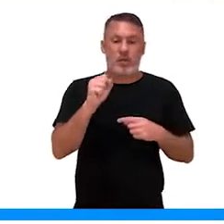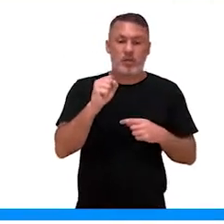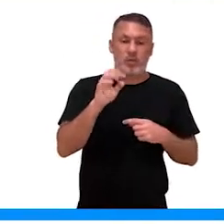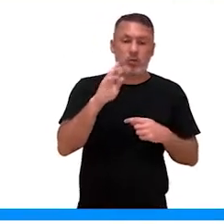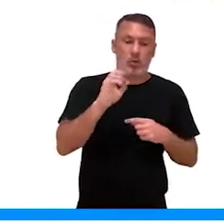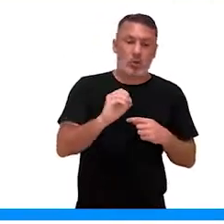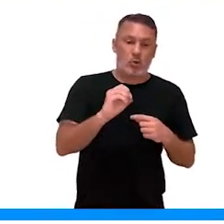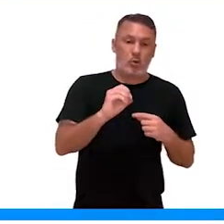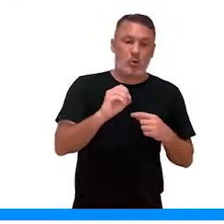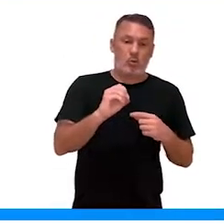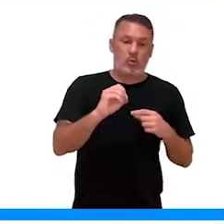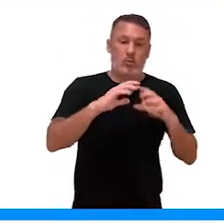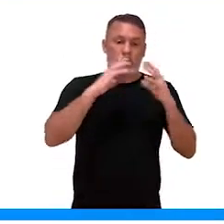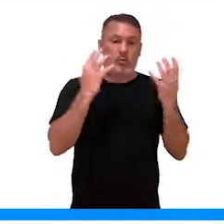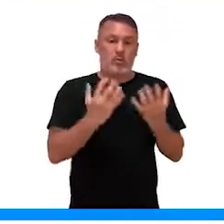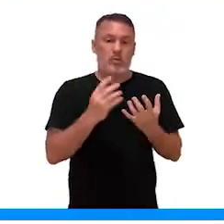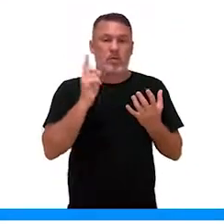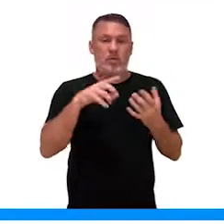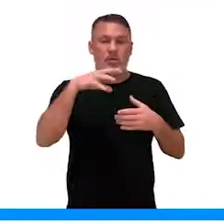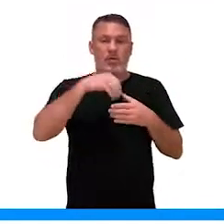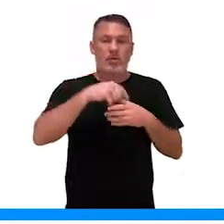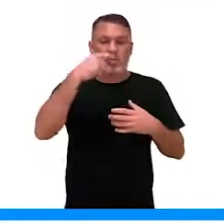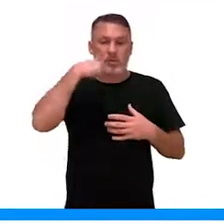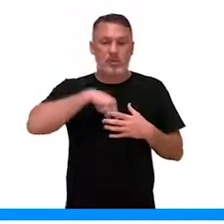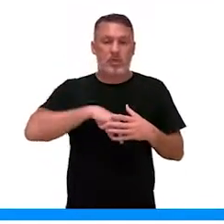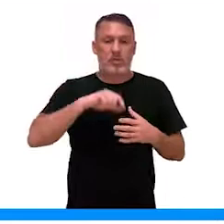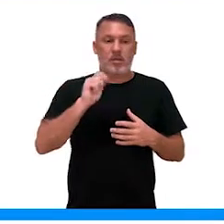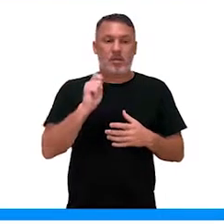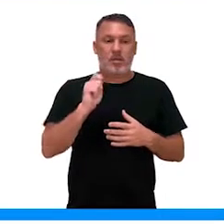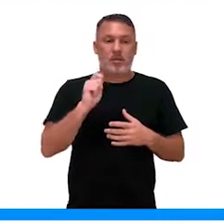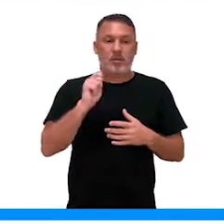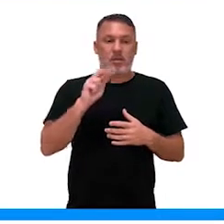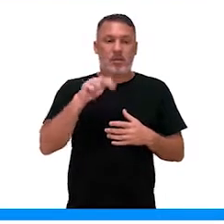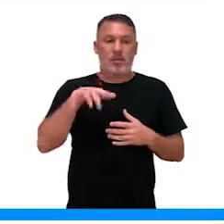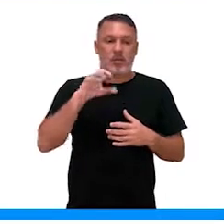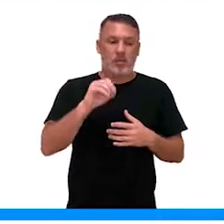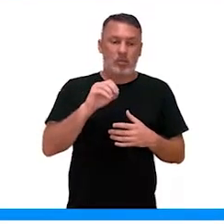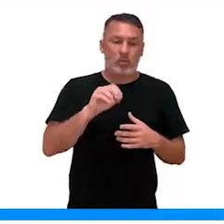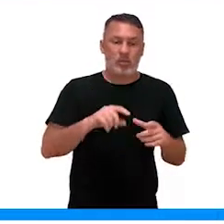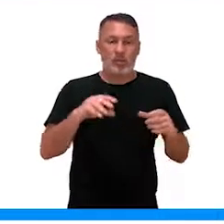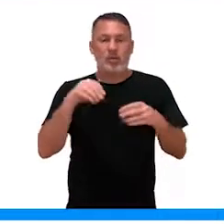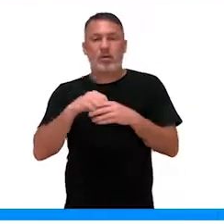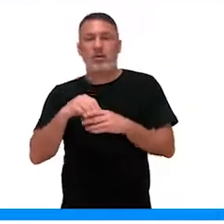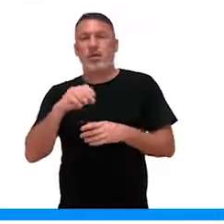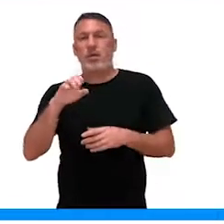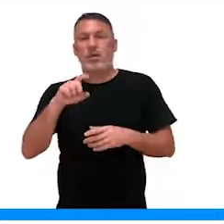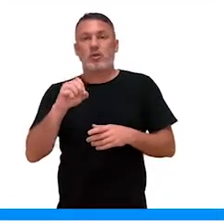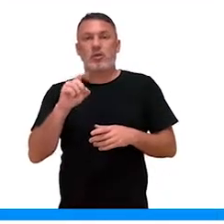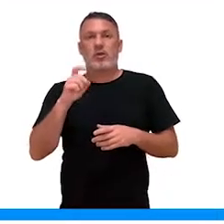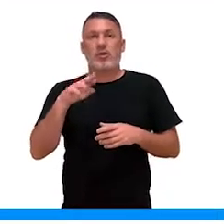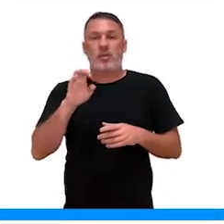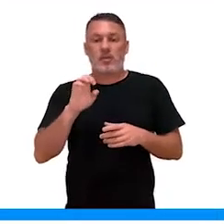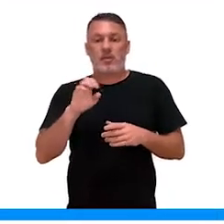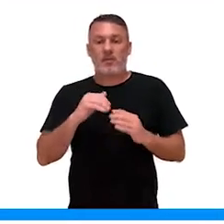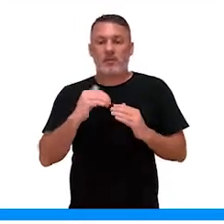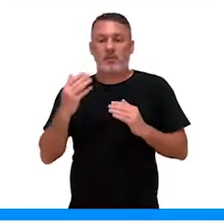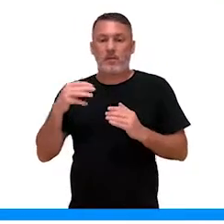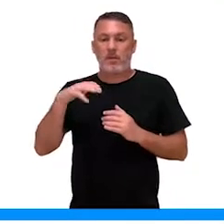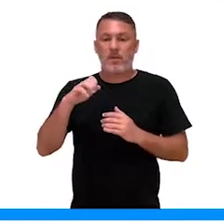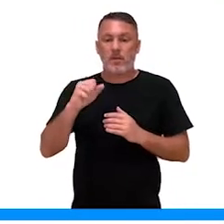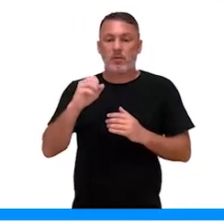com formação do arquêntero, do blastóporo e dos folhetos aí, que é a ectoderme, endoderme e